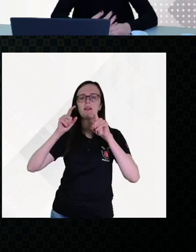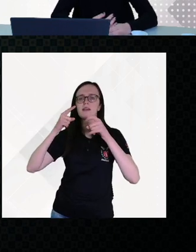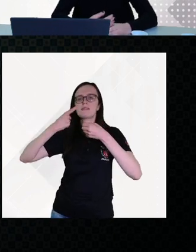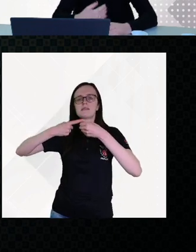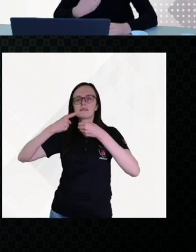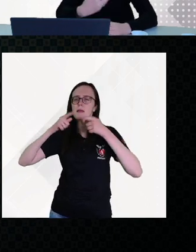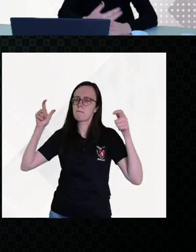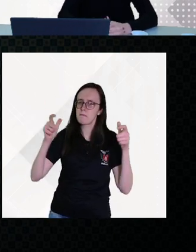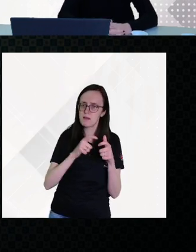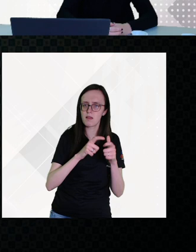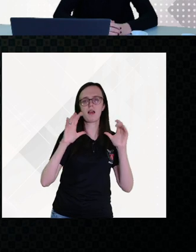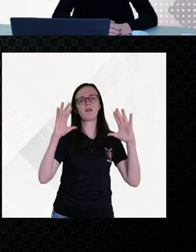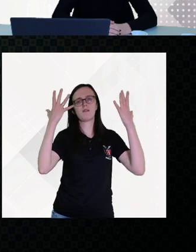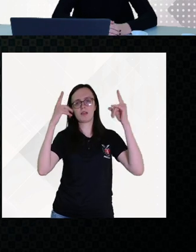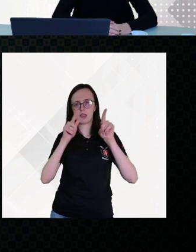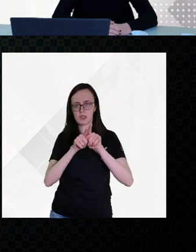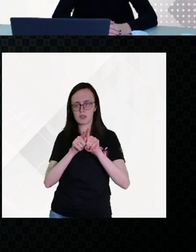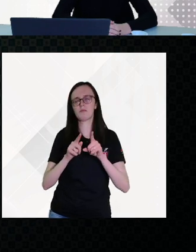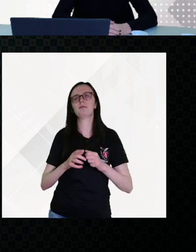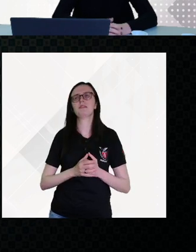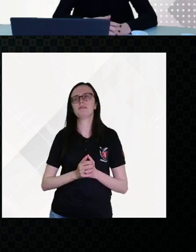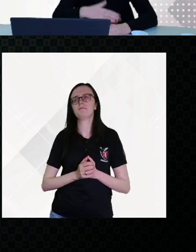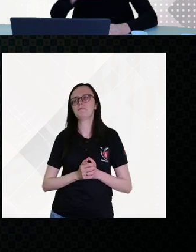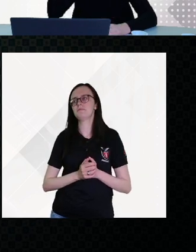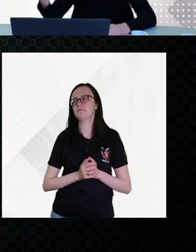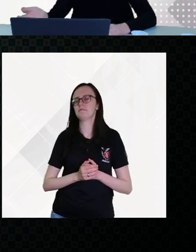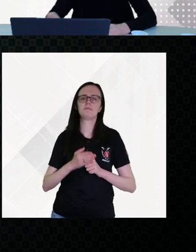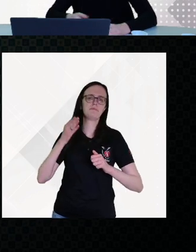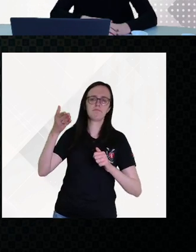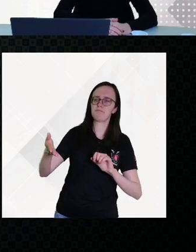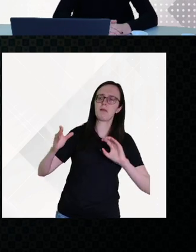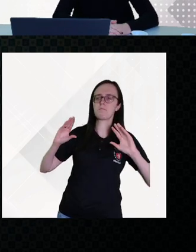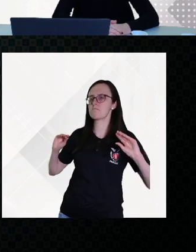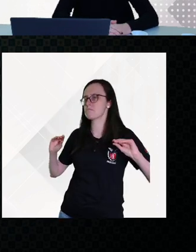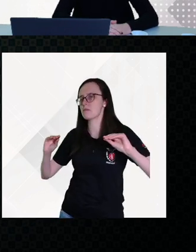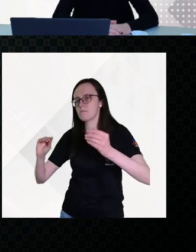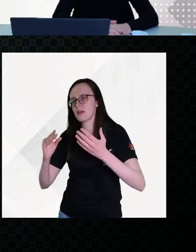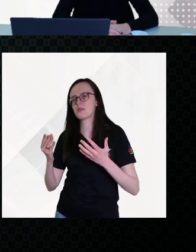né? Que vai mexer lá num determinado,